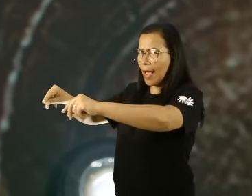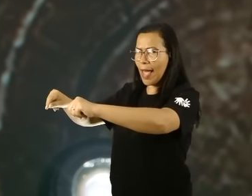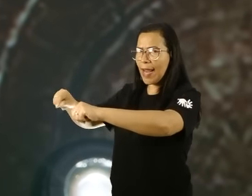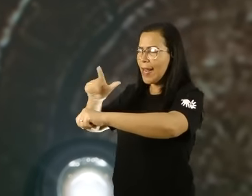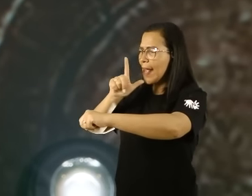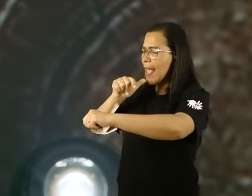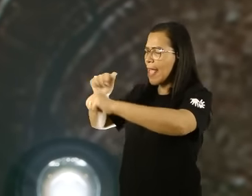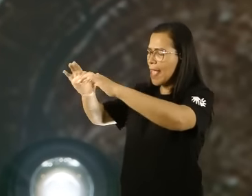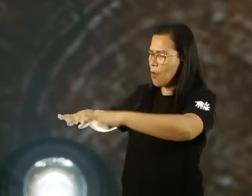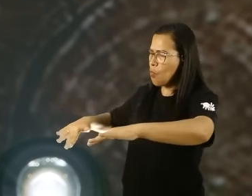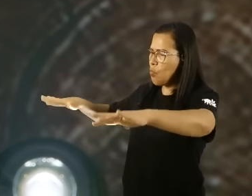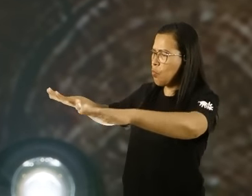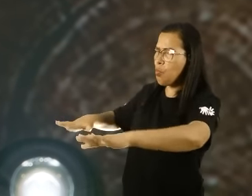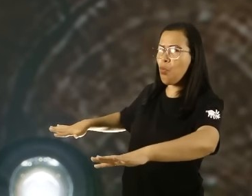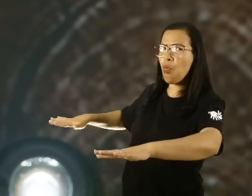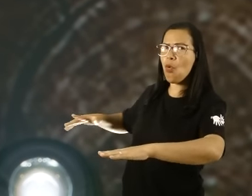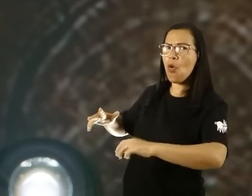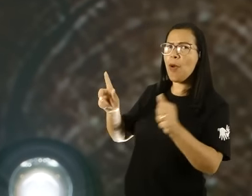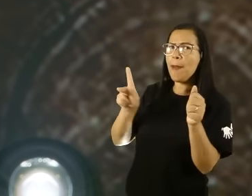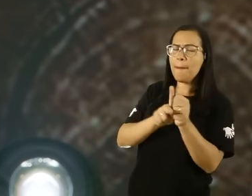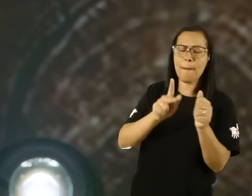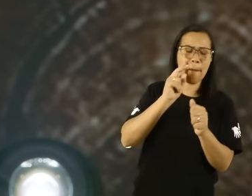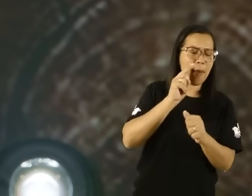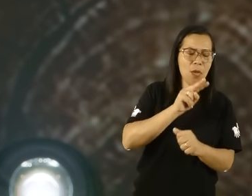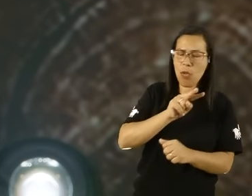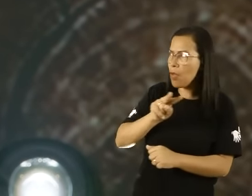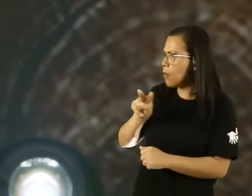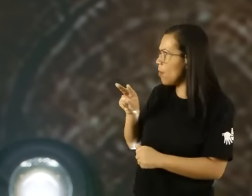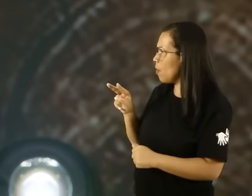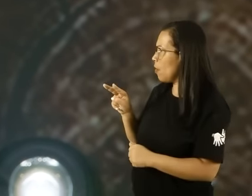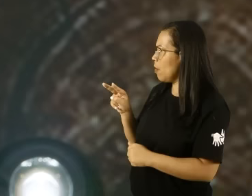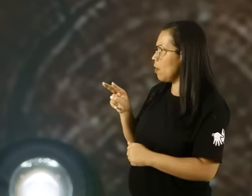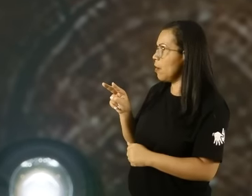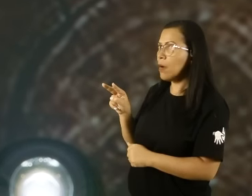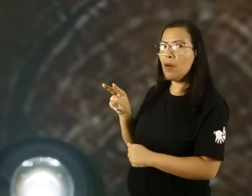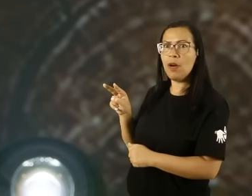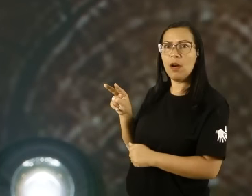Mas ali Pedro entrou num conflito, porque a última vez que Pedro tinha visto Jesus, ele não negou três vezes.